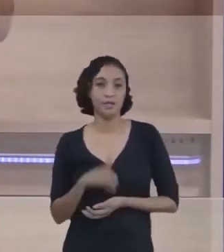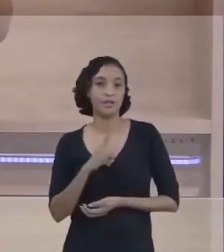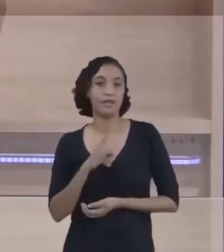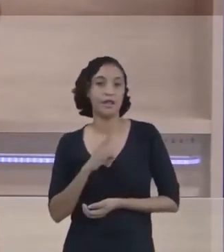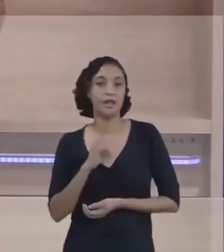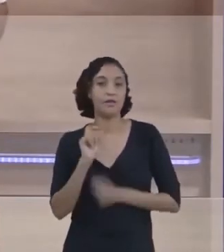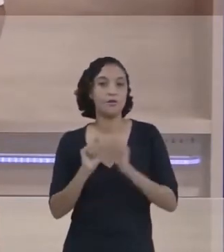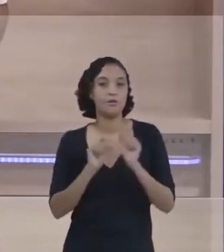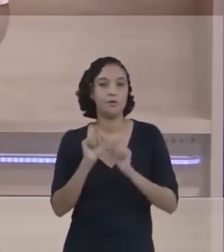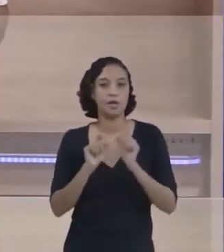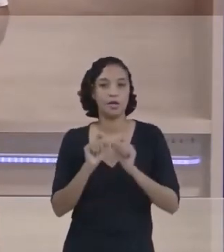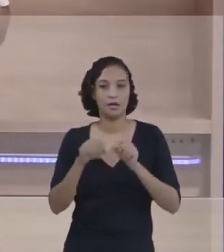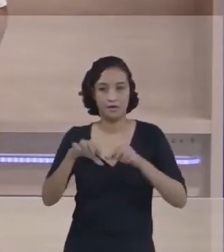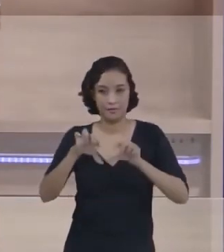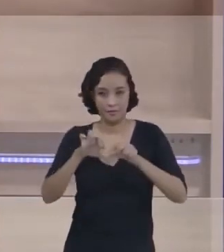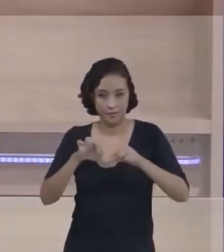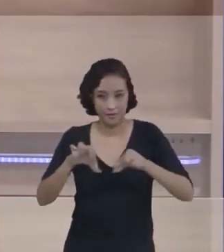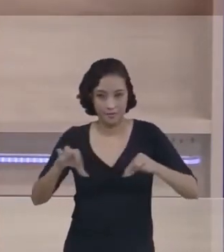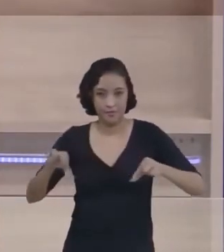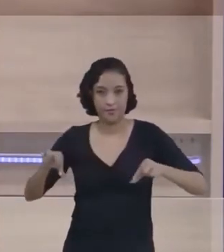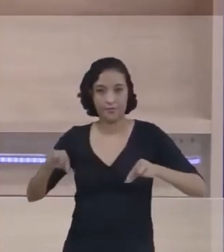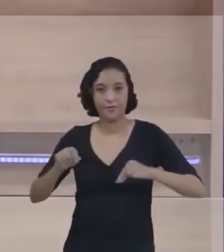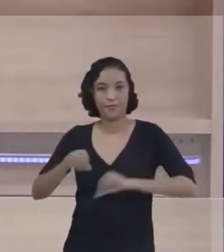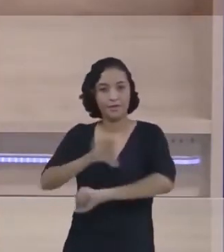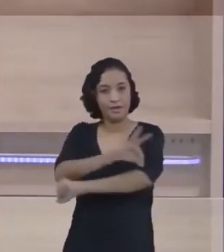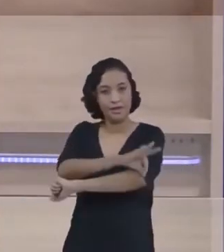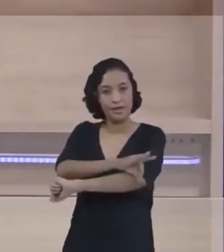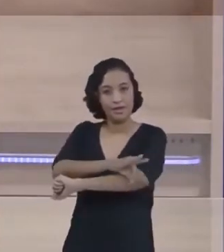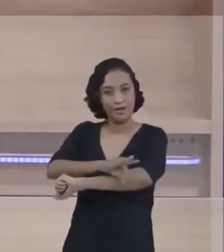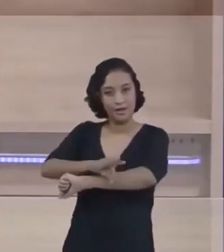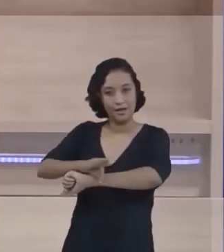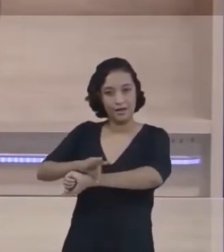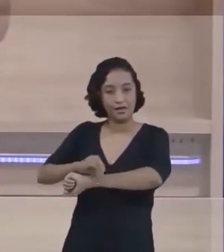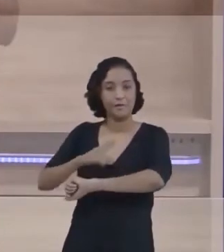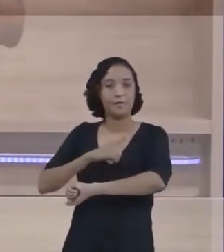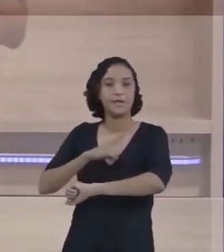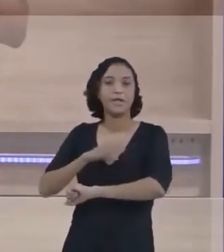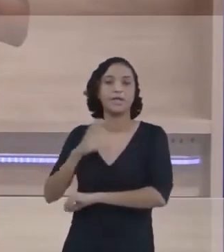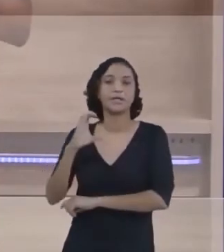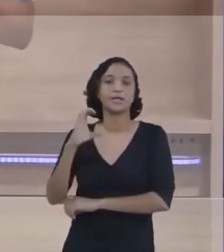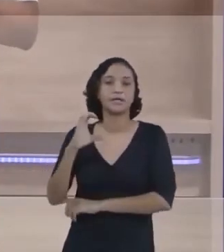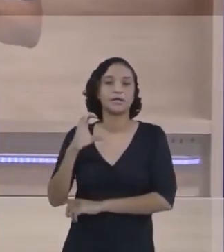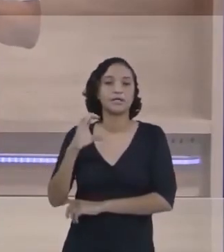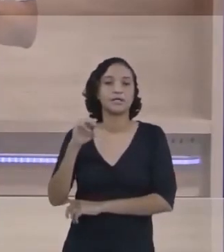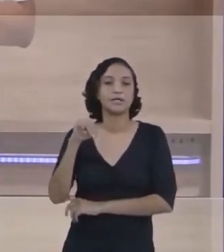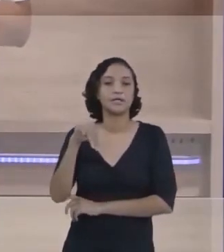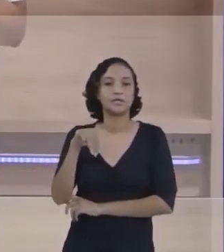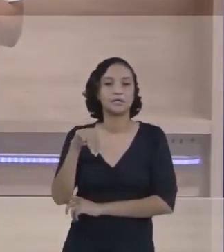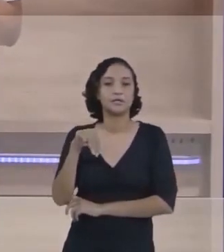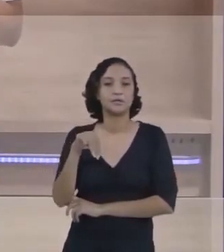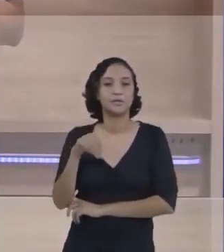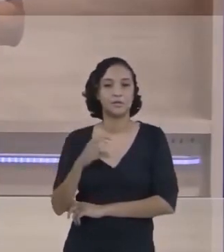Temos 30 centímetros, tá? Não é 1 metro. Mas aqui, se eu for esticar,